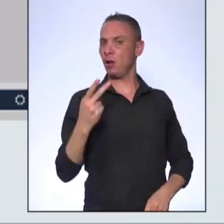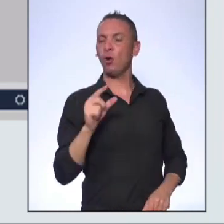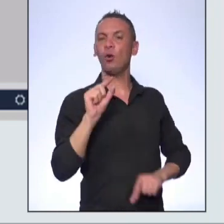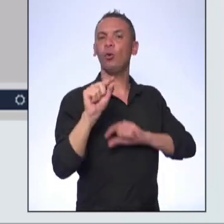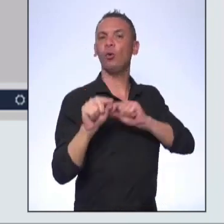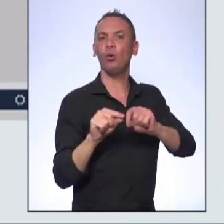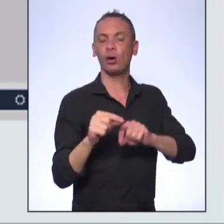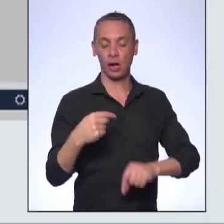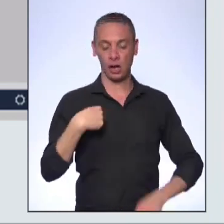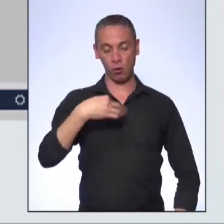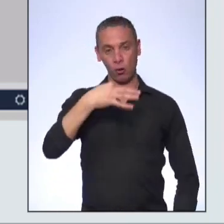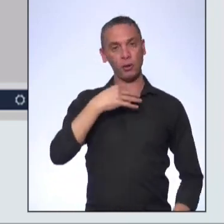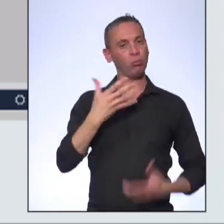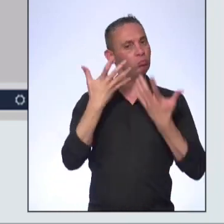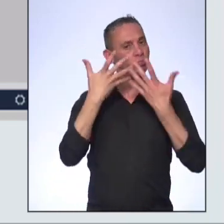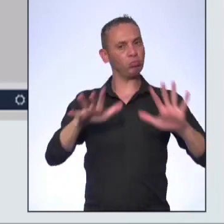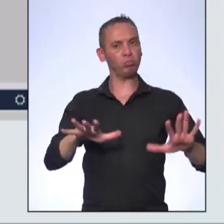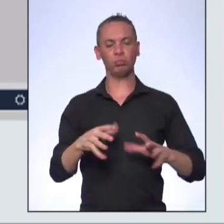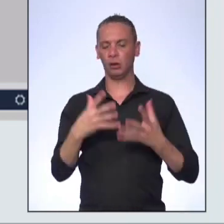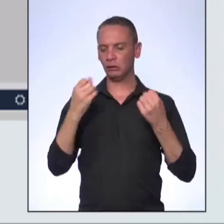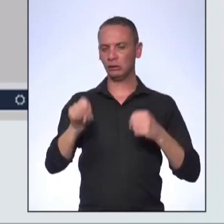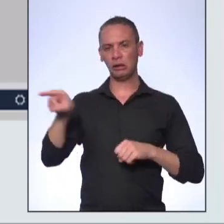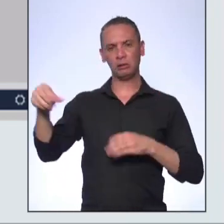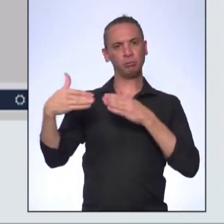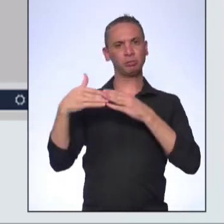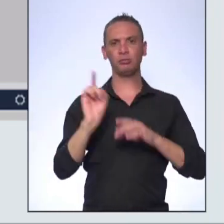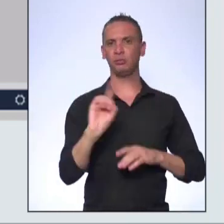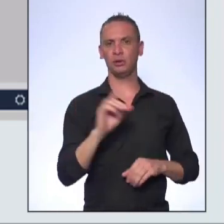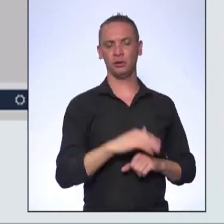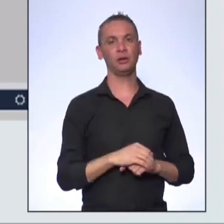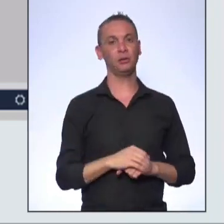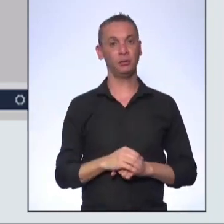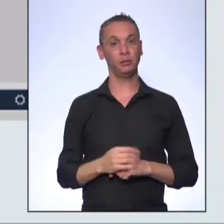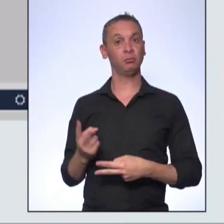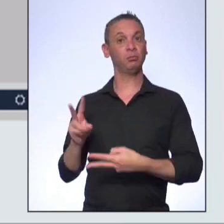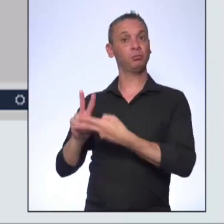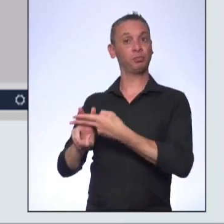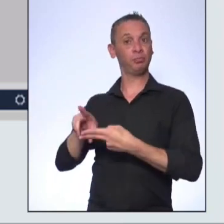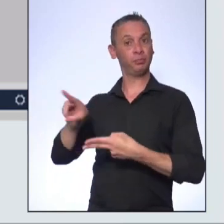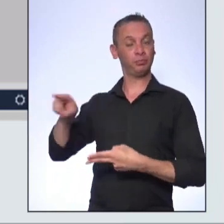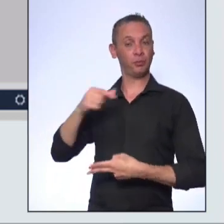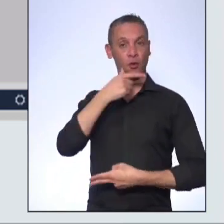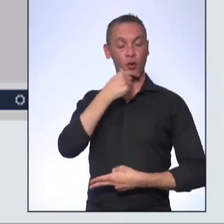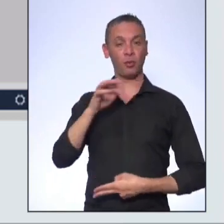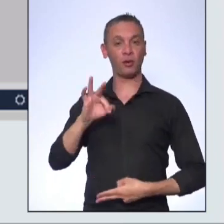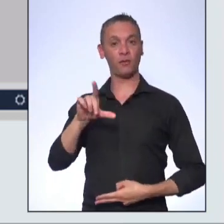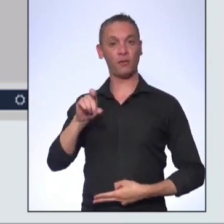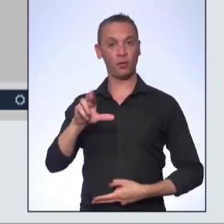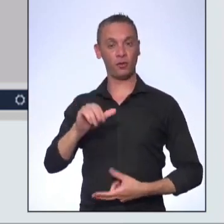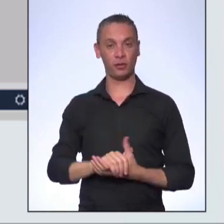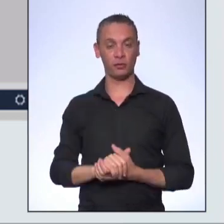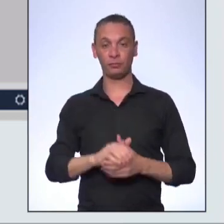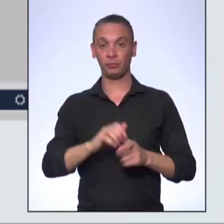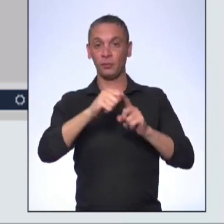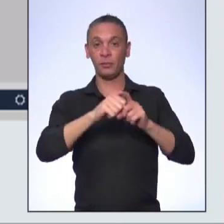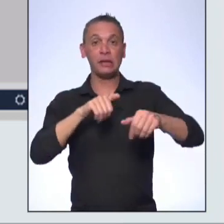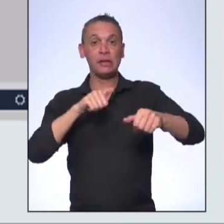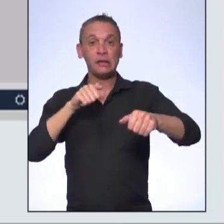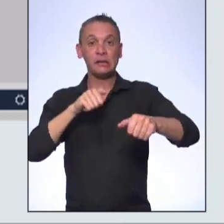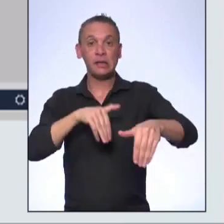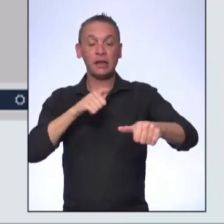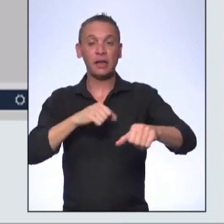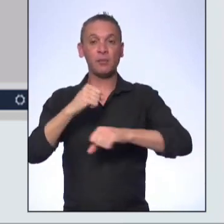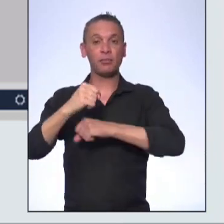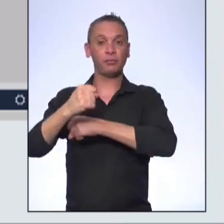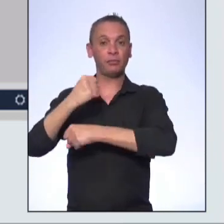sua opinião contrária a Floriano Peixoto e acabou sendo preso. No mês de setembro de 1893,